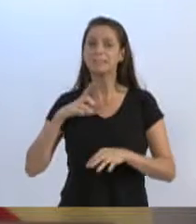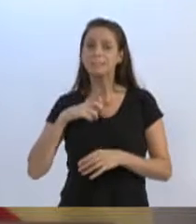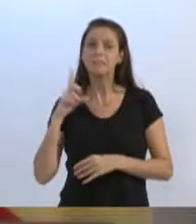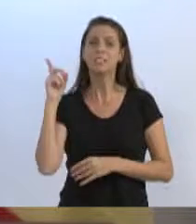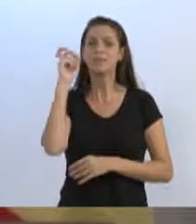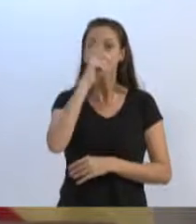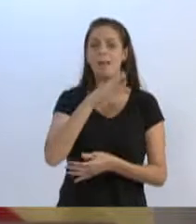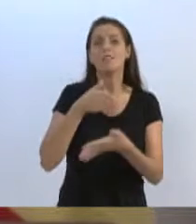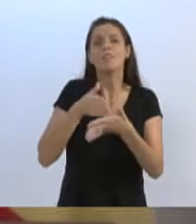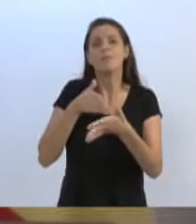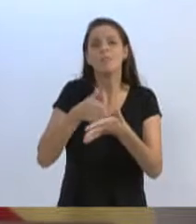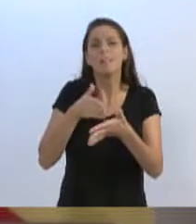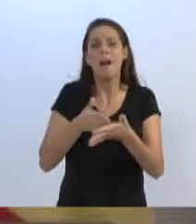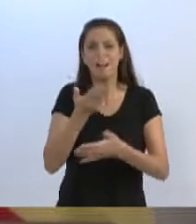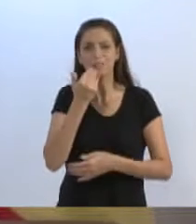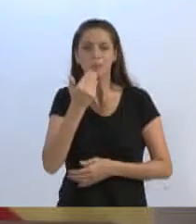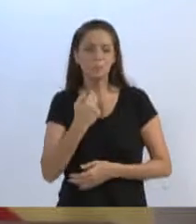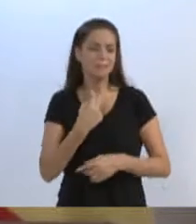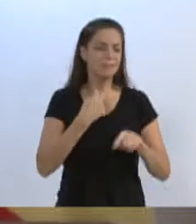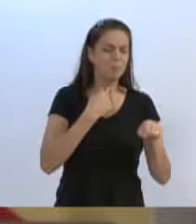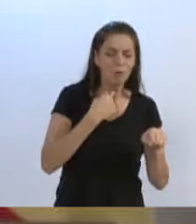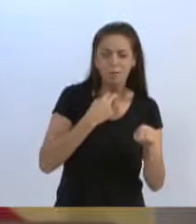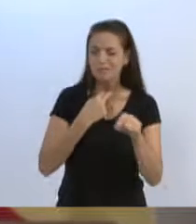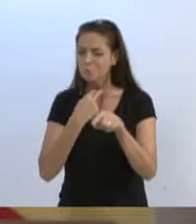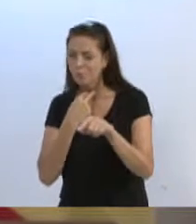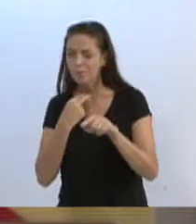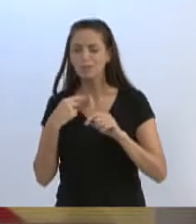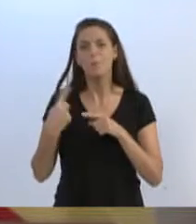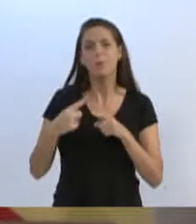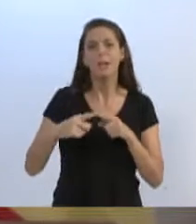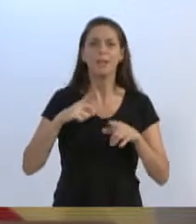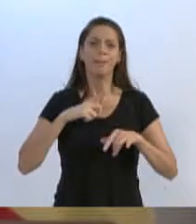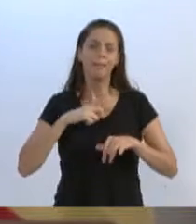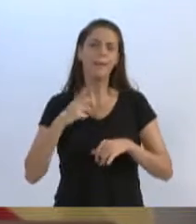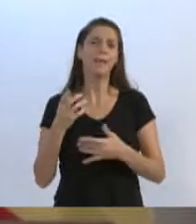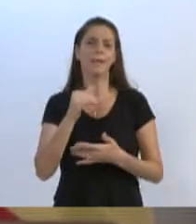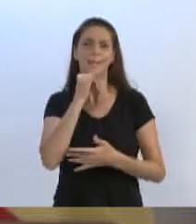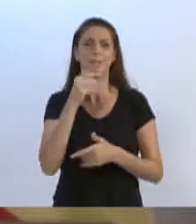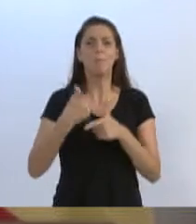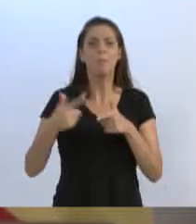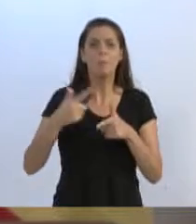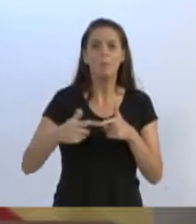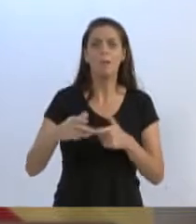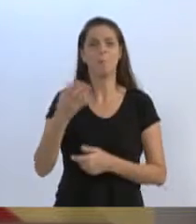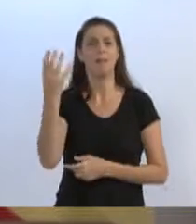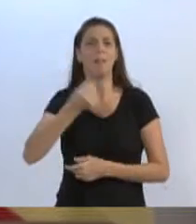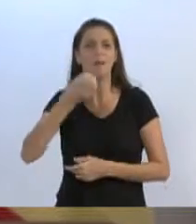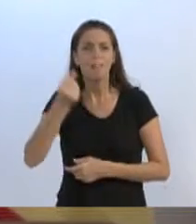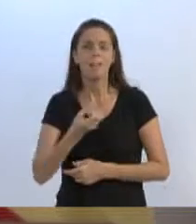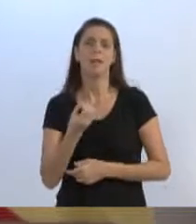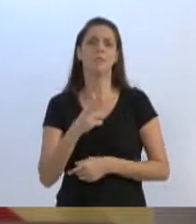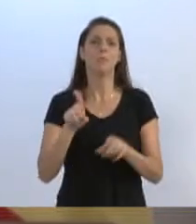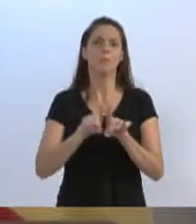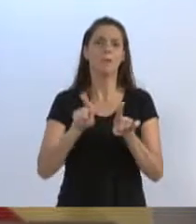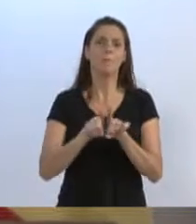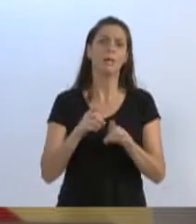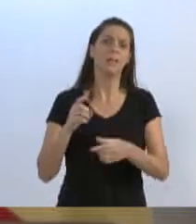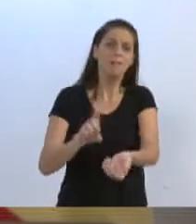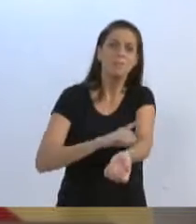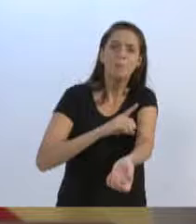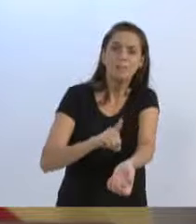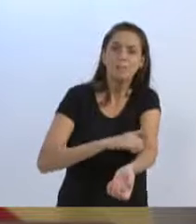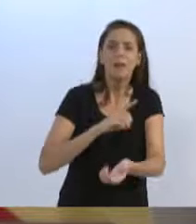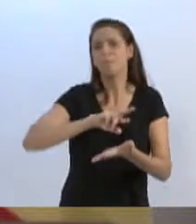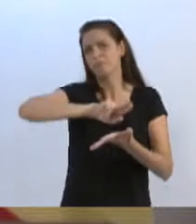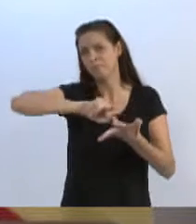alimentares, vereador Marcelo Lanzarin, por serem celíacos, diabéticos, avessos à lactose, vegetarianos, não tinham possibilidade de ter uma